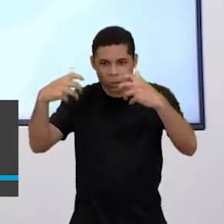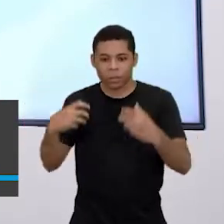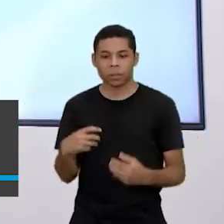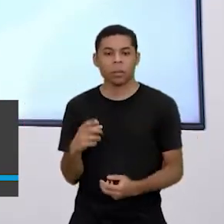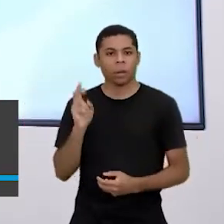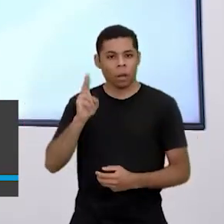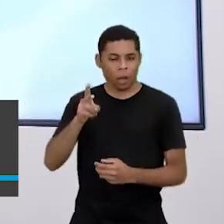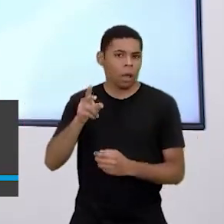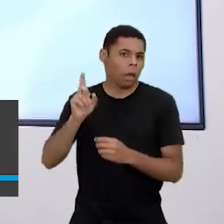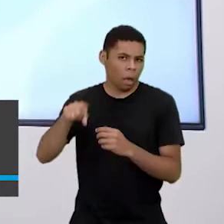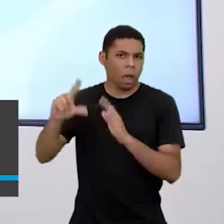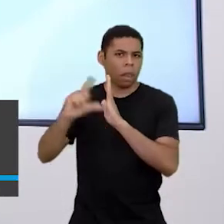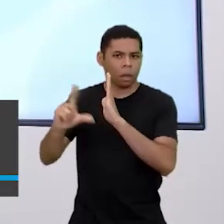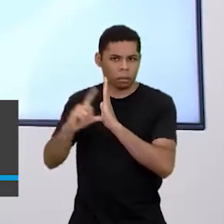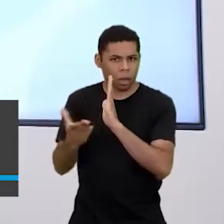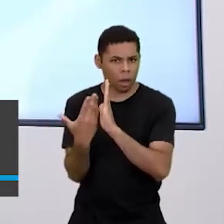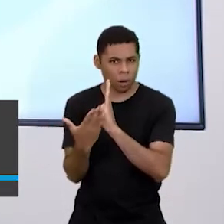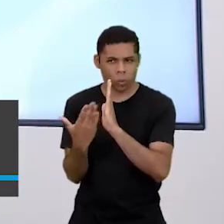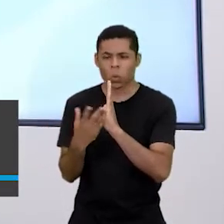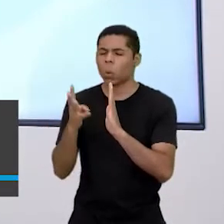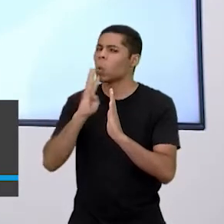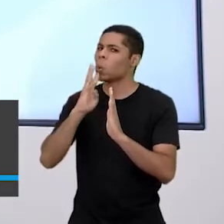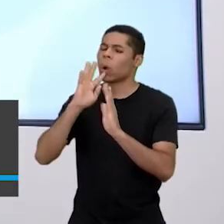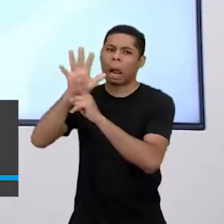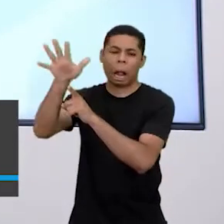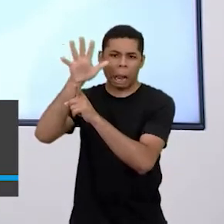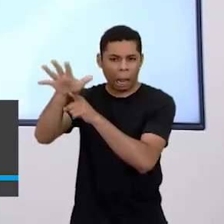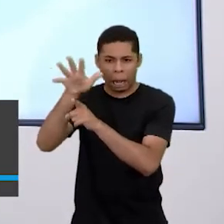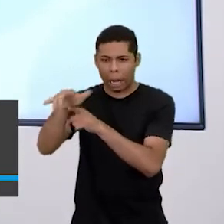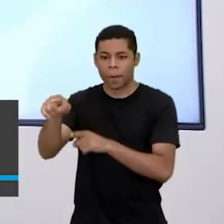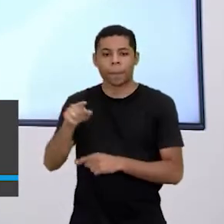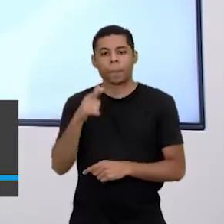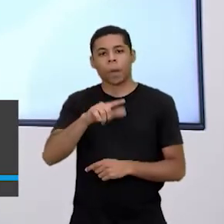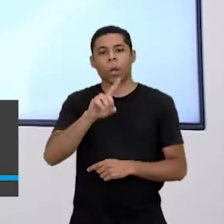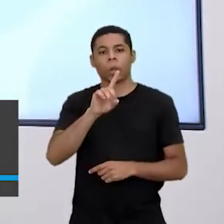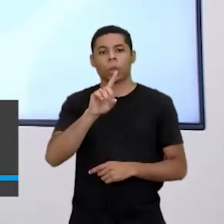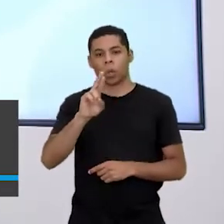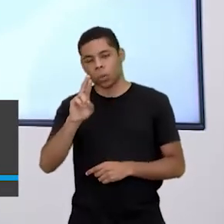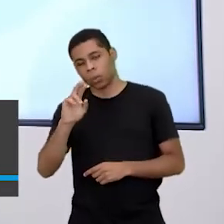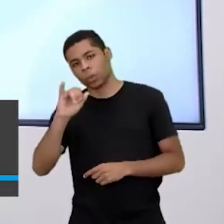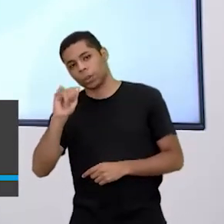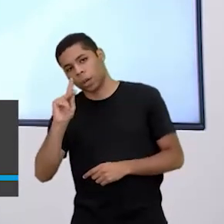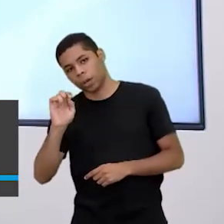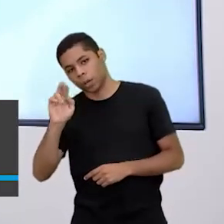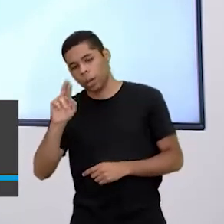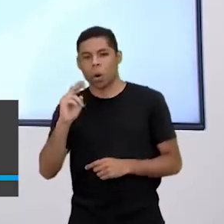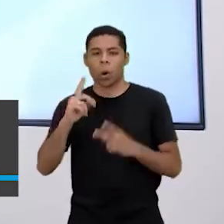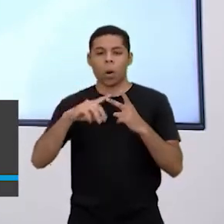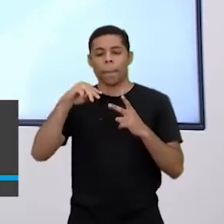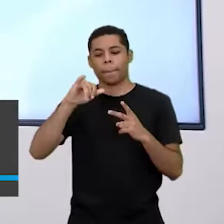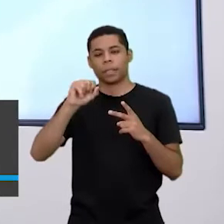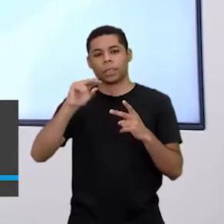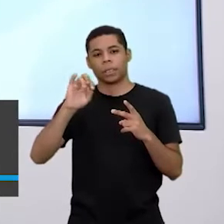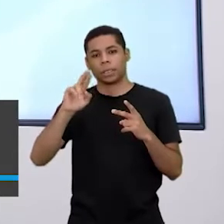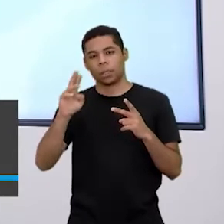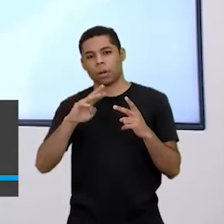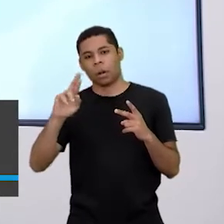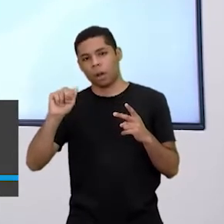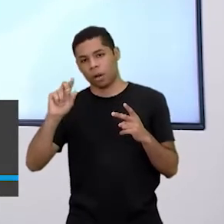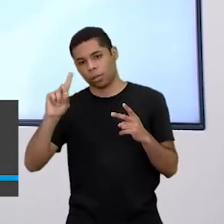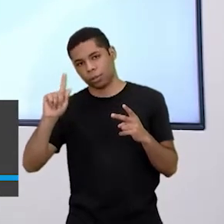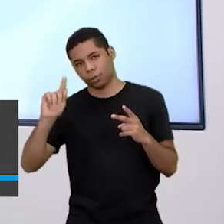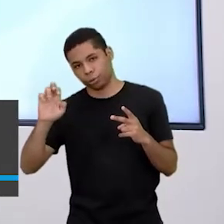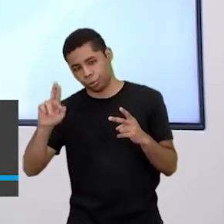literatura conhecida, né, que a gente já... Dr. Jekyll e Mr. Hyde, agora eu lembrei. Né, que é o médico, o Dr.